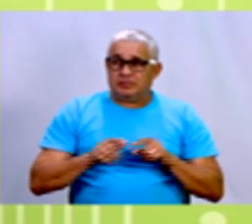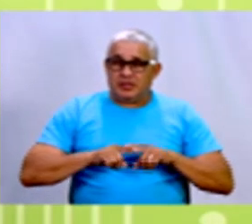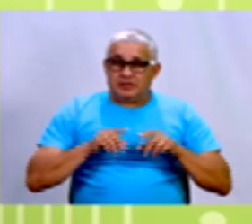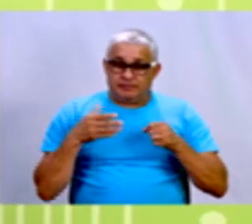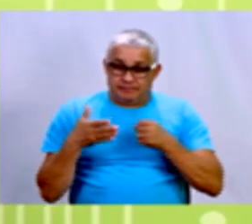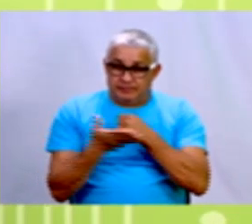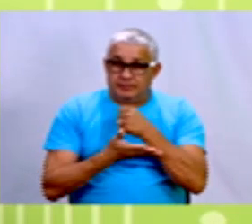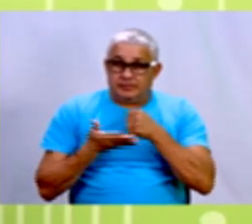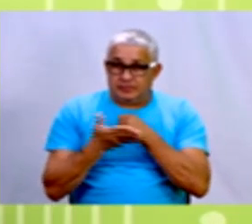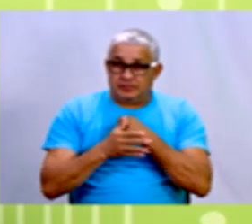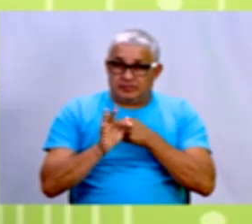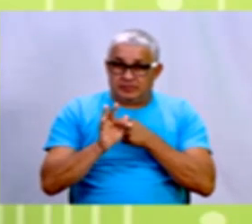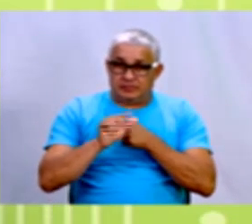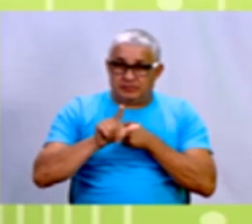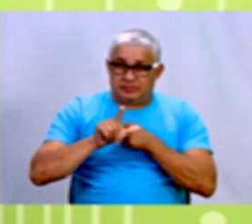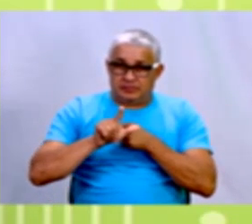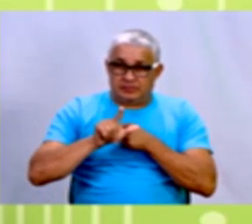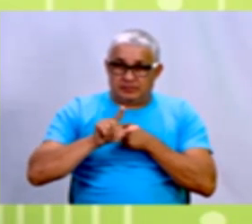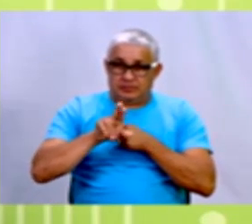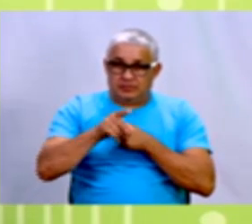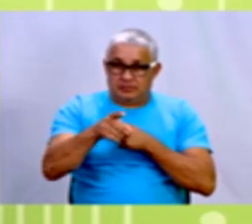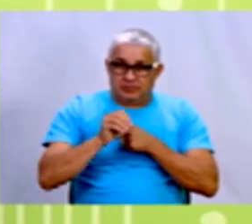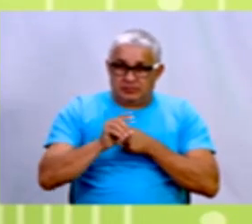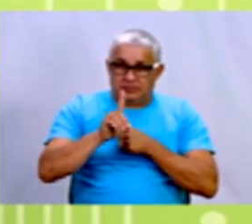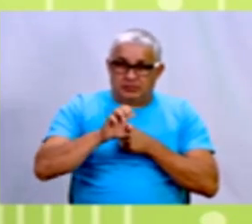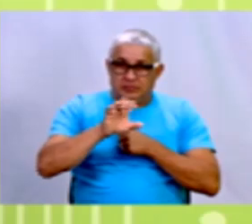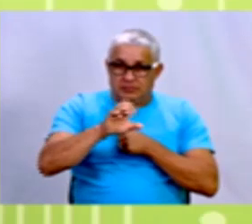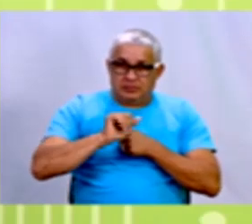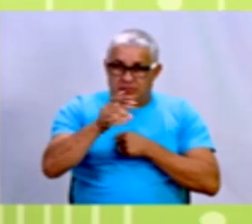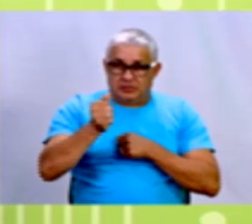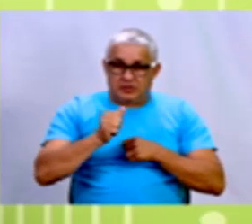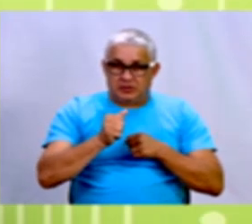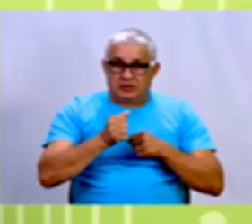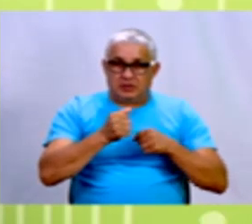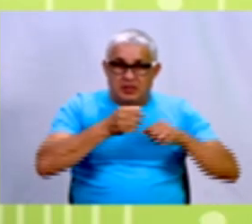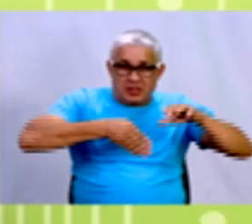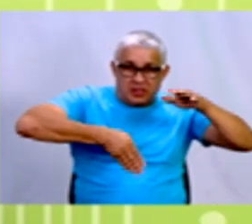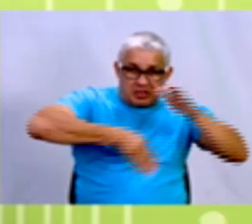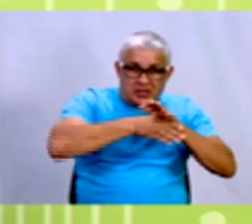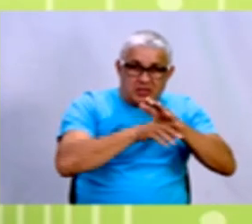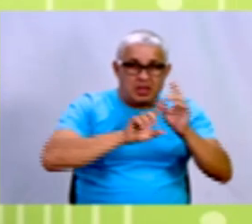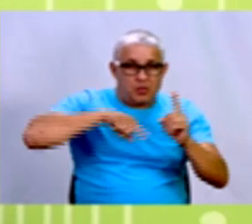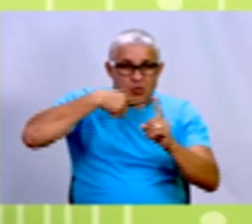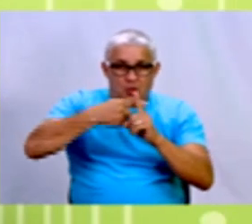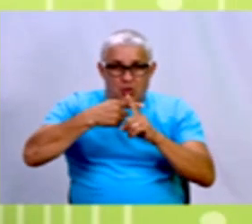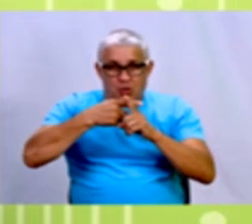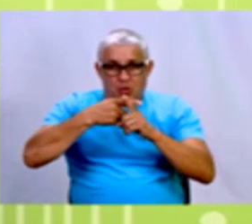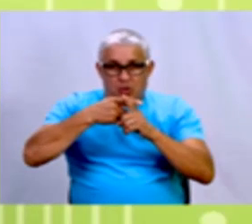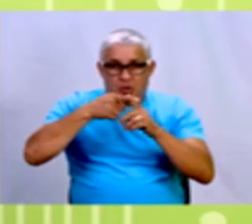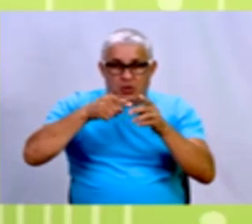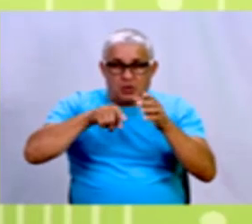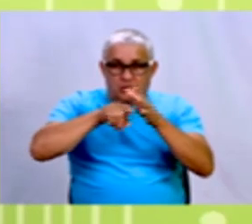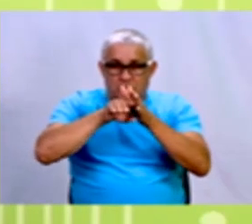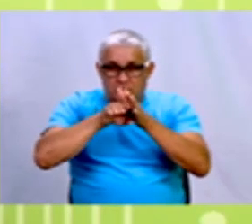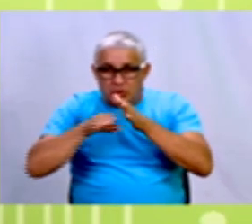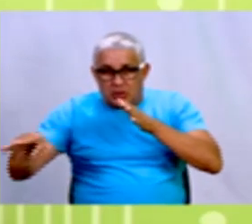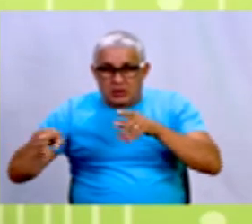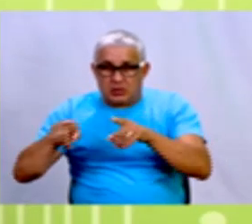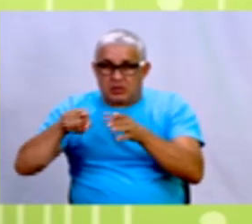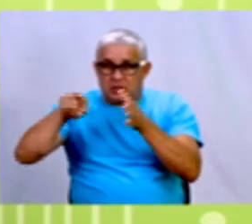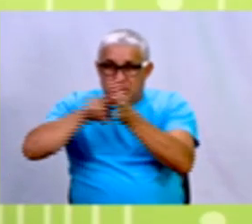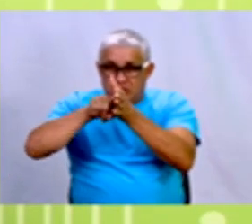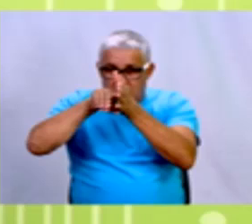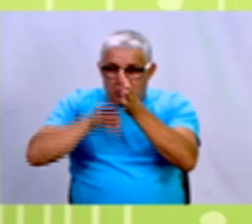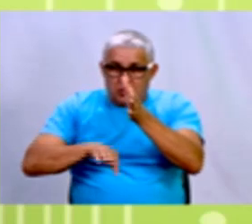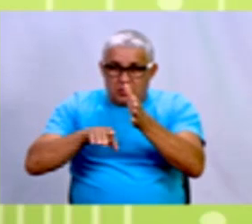do fluxo de caixa é somar as entradas, somar as saídas e diminuir um com o outro. Pegar as saídas, diminuir com o que entrou, no